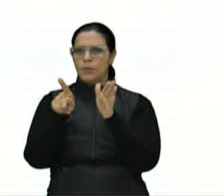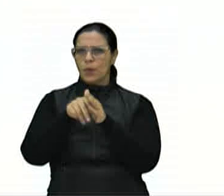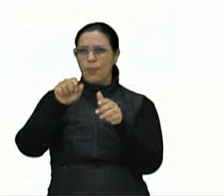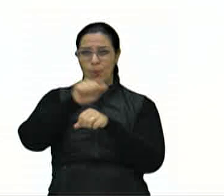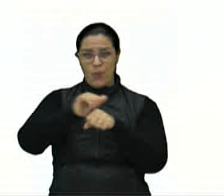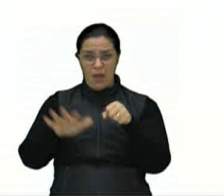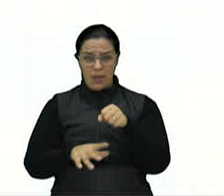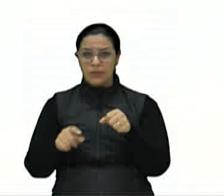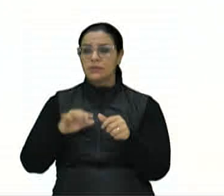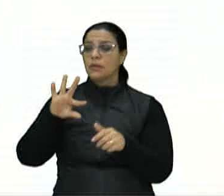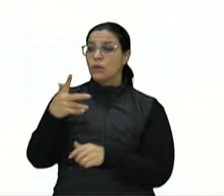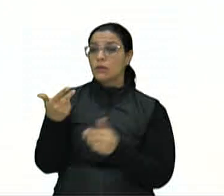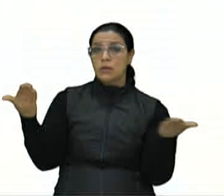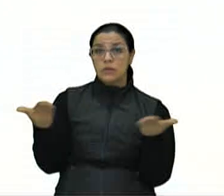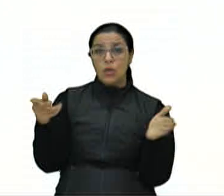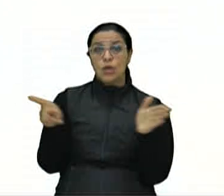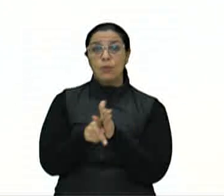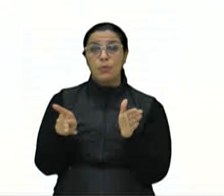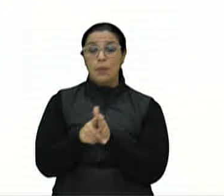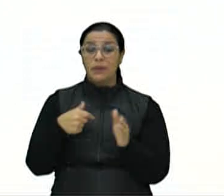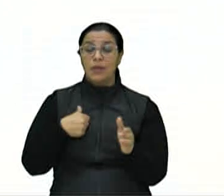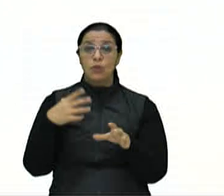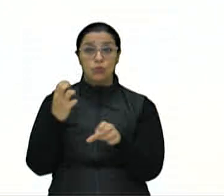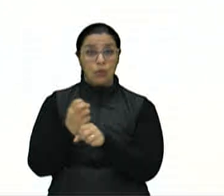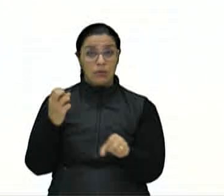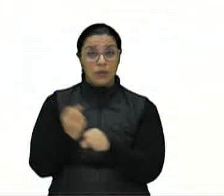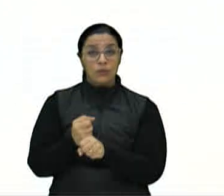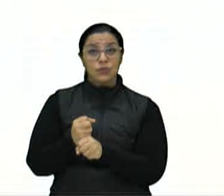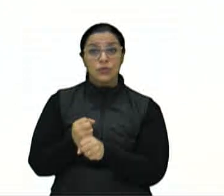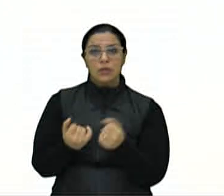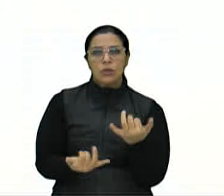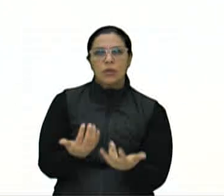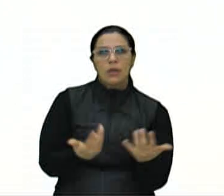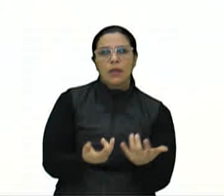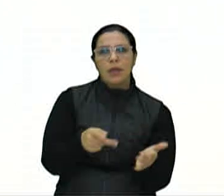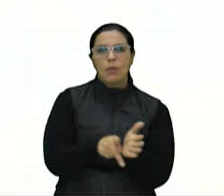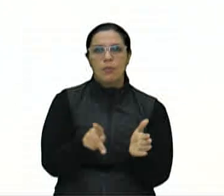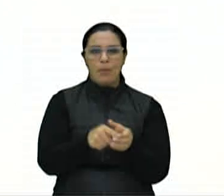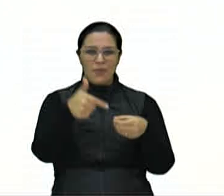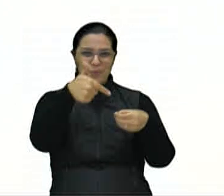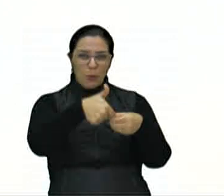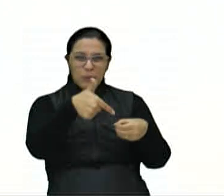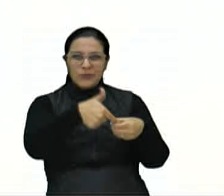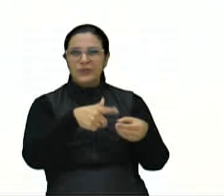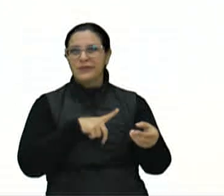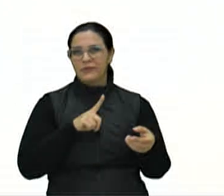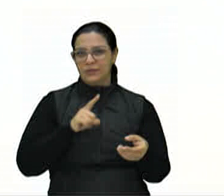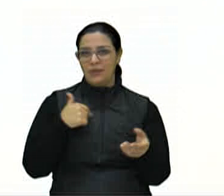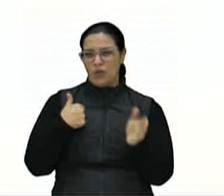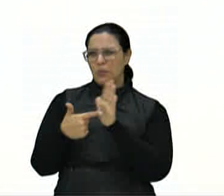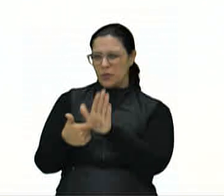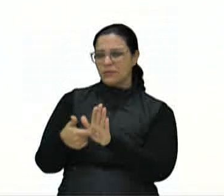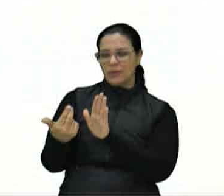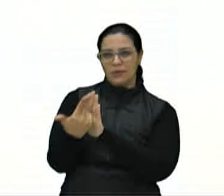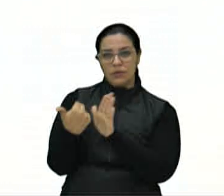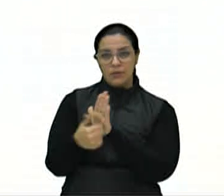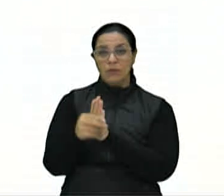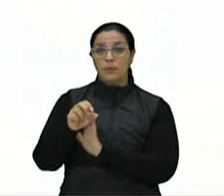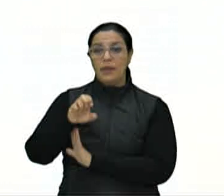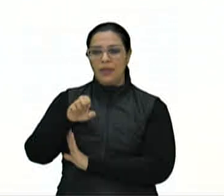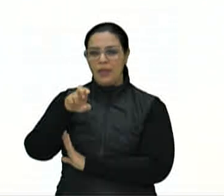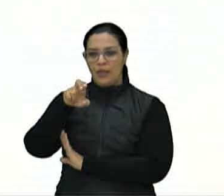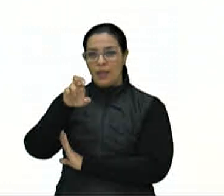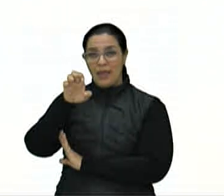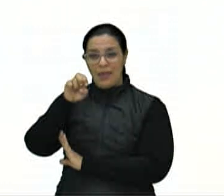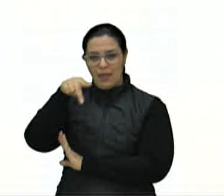fenômeno causado, sobretudo, por emissões resultantes do quê? Da queima de combustíveis fósseis, como eu mostrei no desenho. O dióxido de enxofre, como